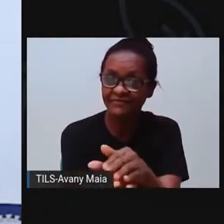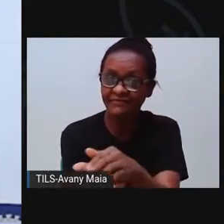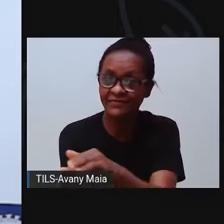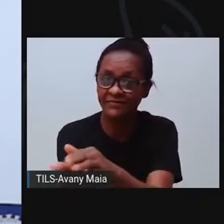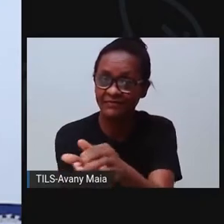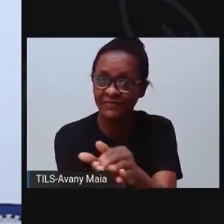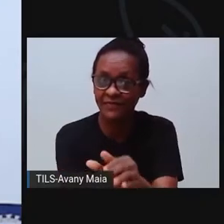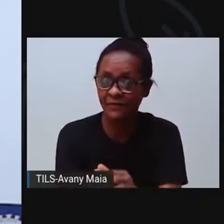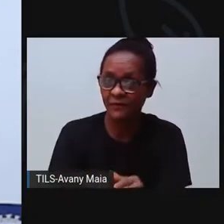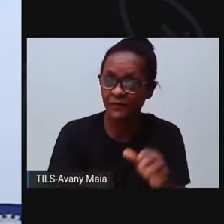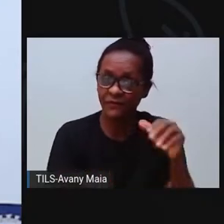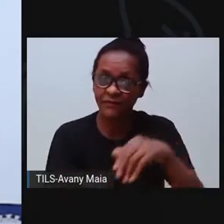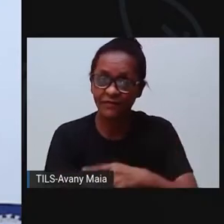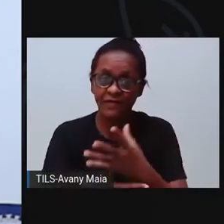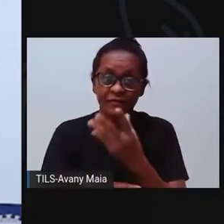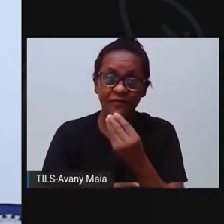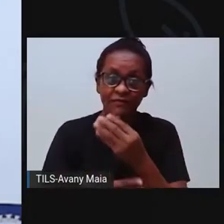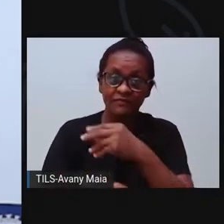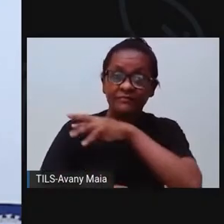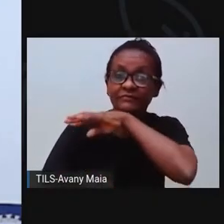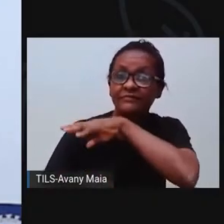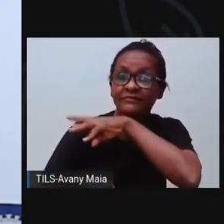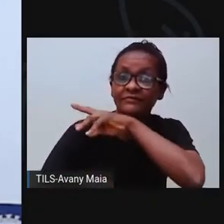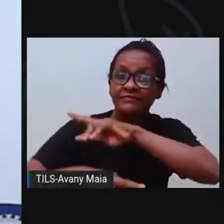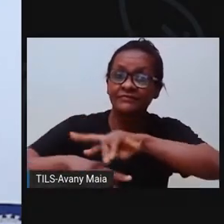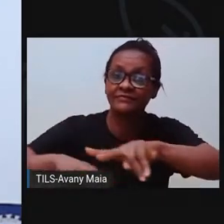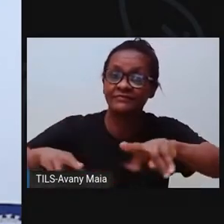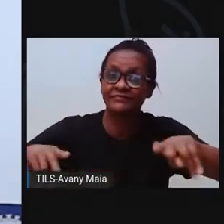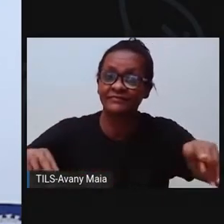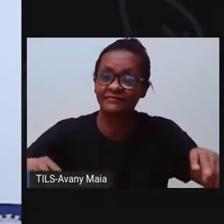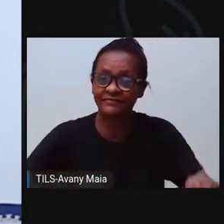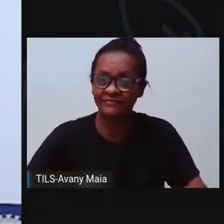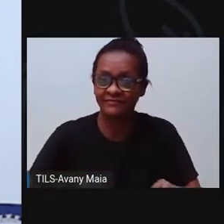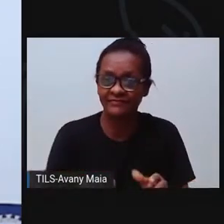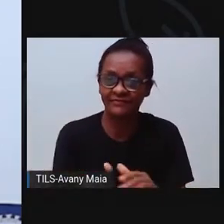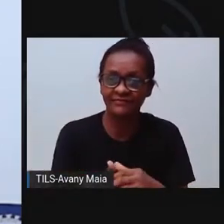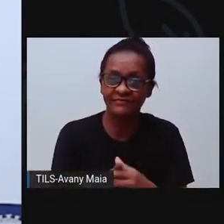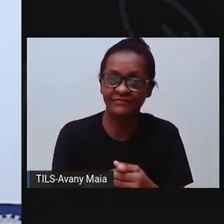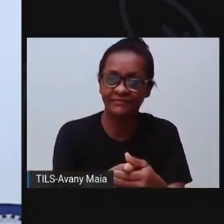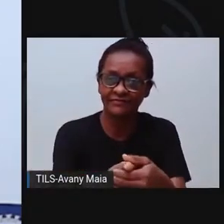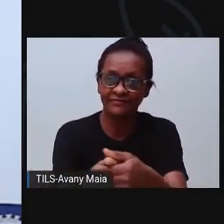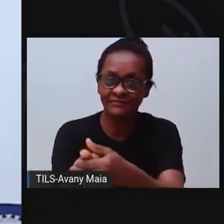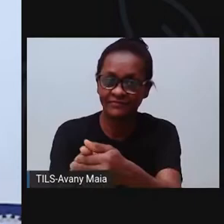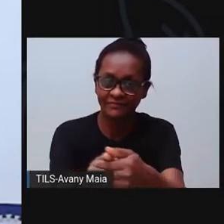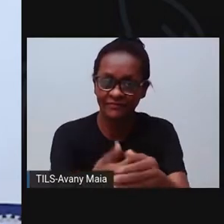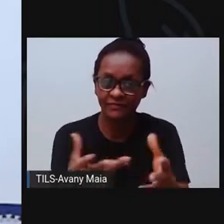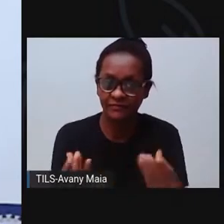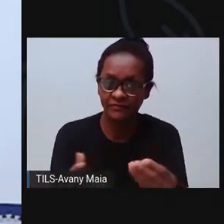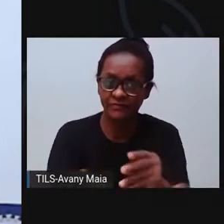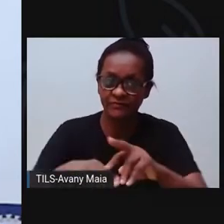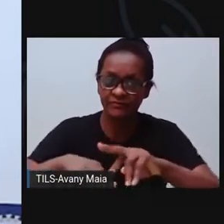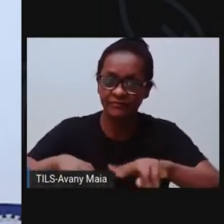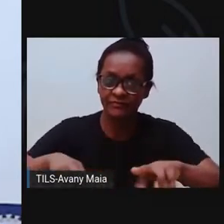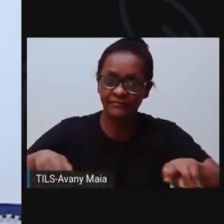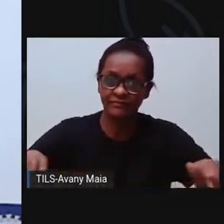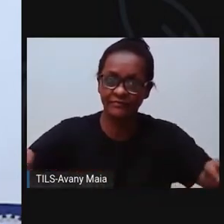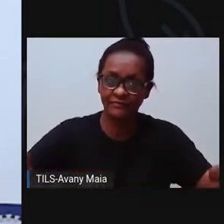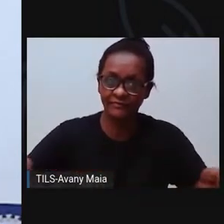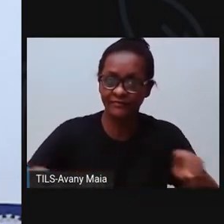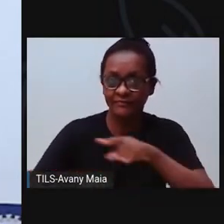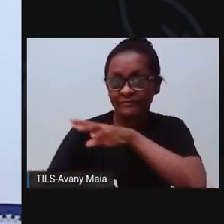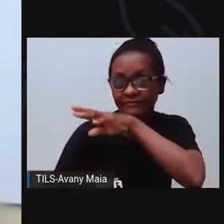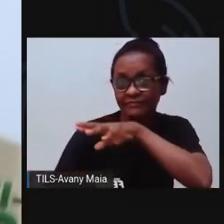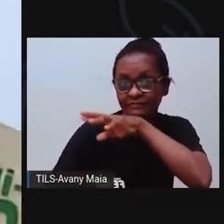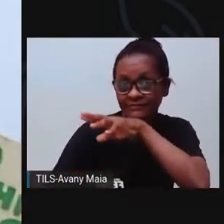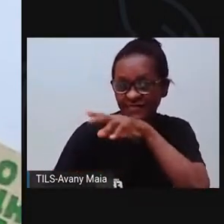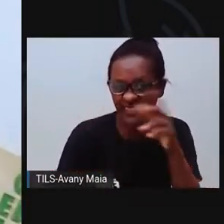o hipopótamo. Tem uma tartaruga aqui também, tem um alesmo, então tem alguns animais nessa floresta.